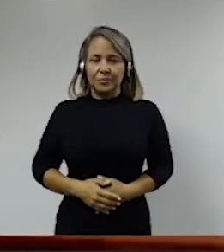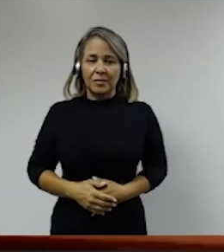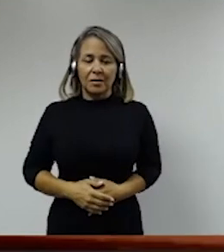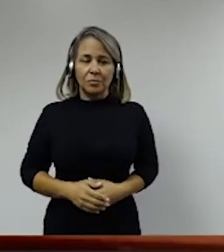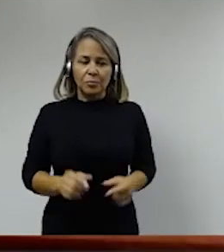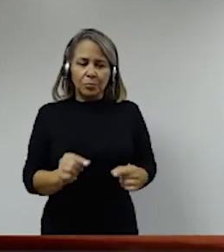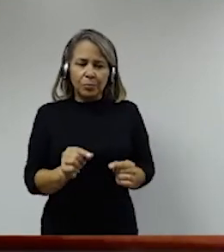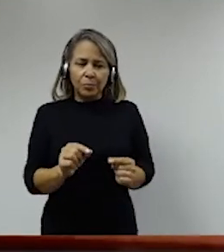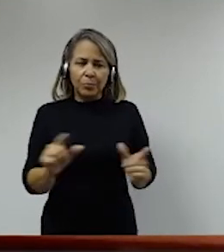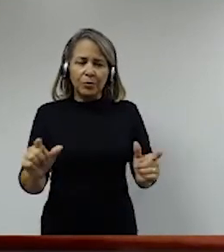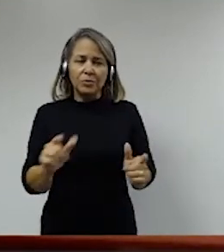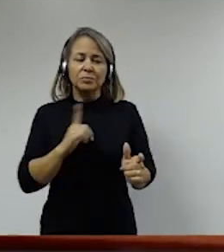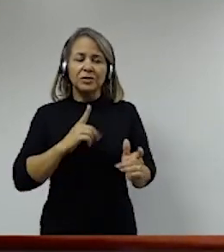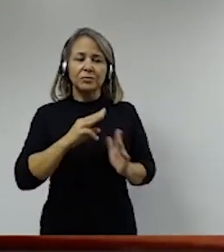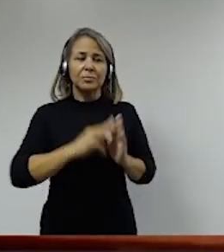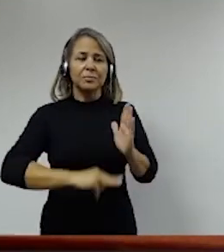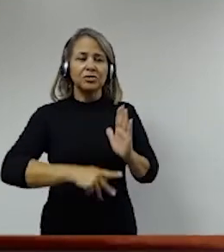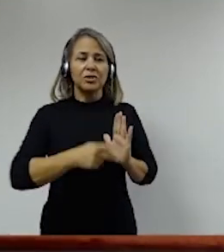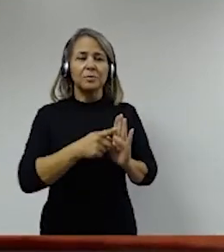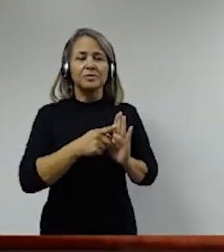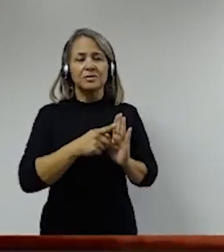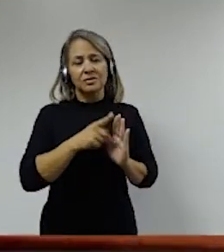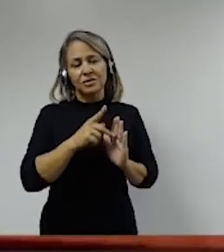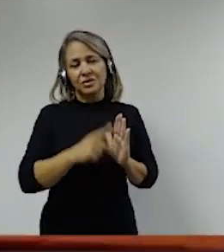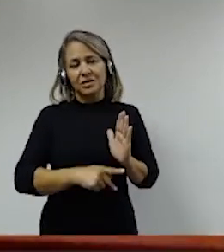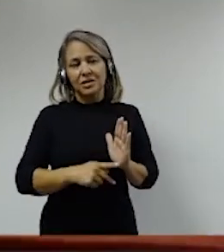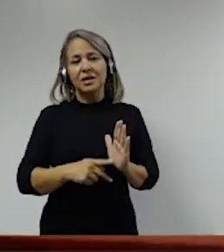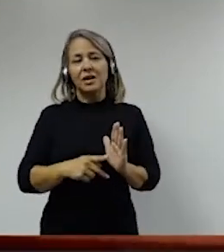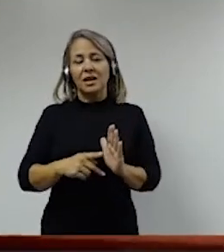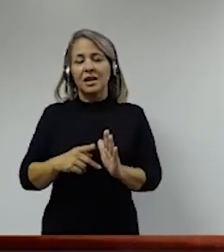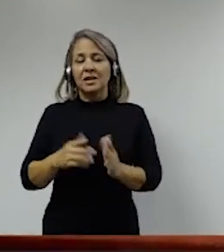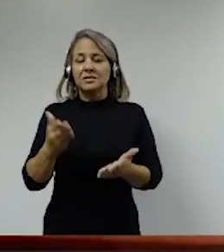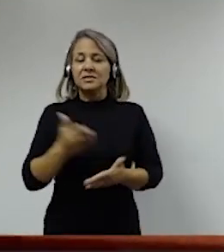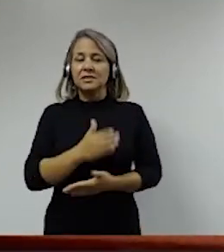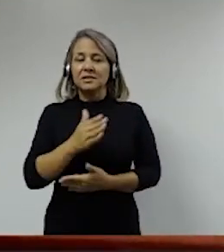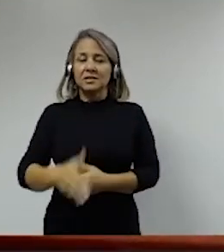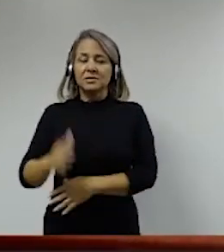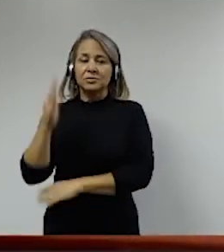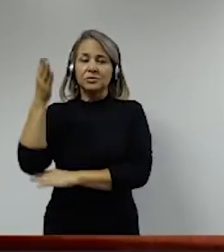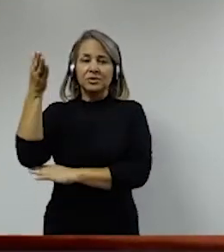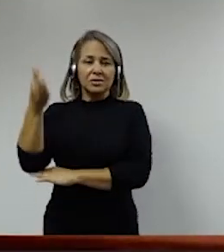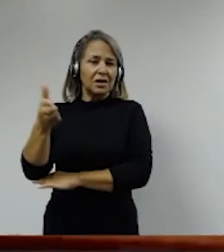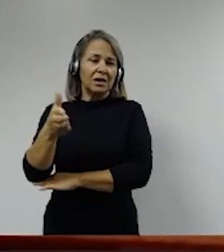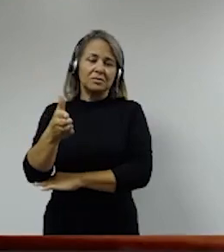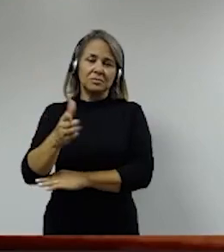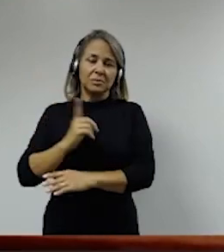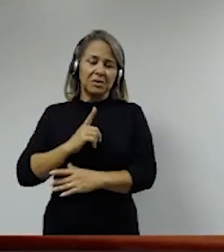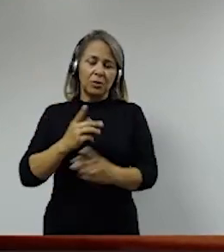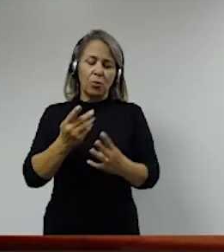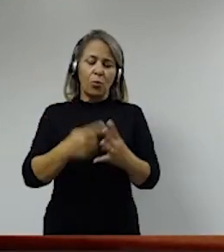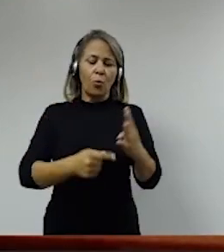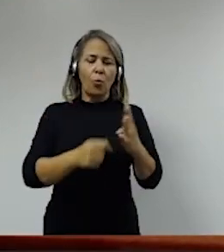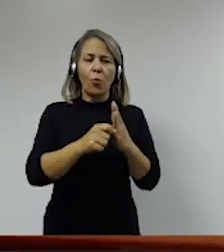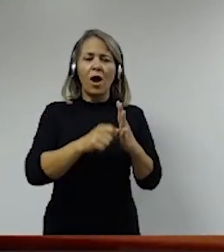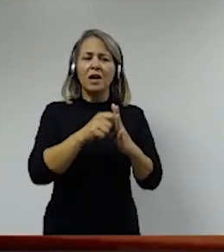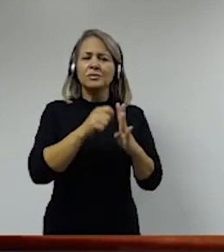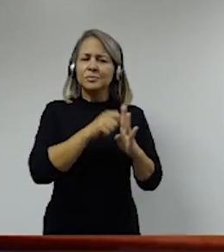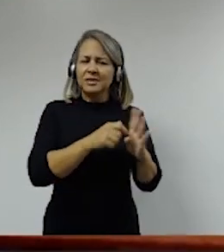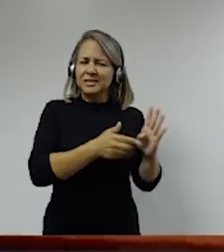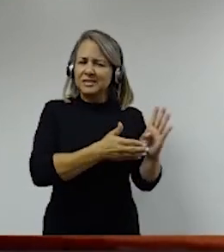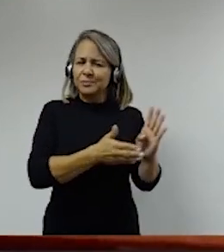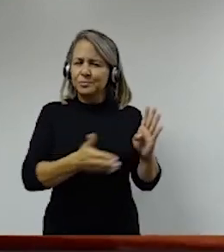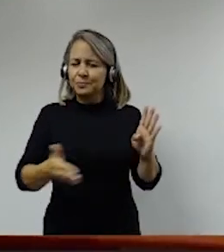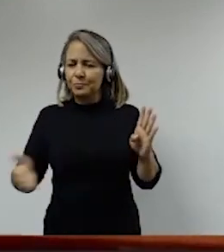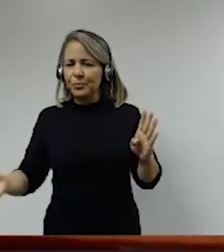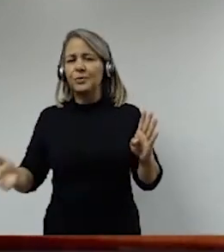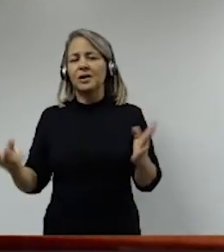pouco não foi votada uma medida provisória isentando hotéis de pagamento de direitos, enfim. Então, durante todo esse período de 4 meses, incidentes